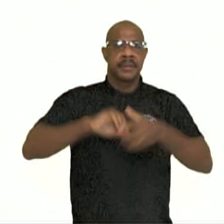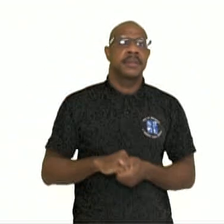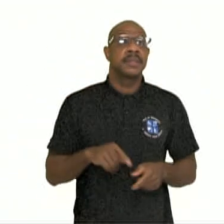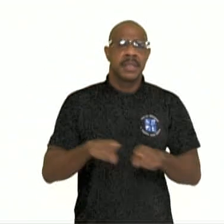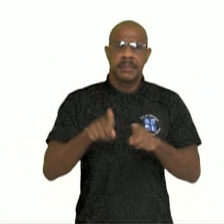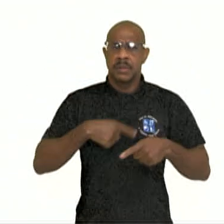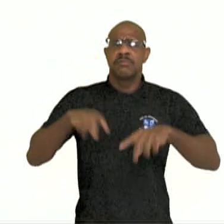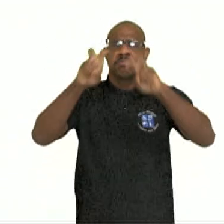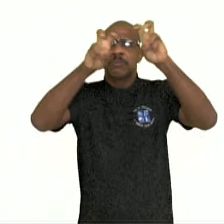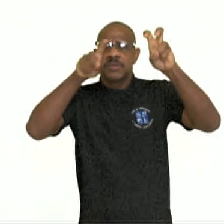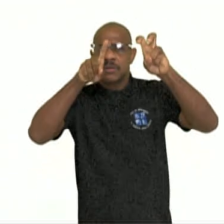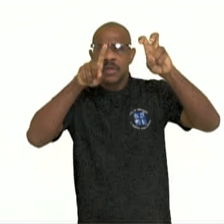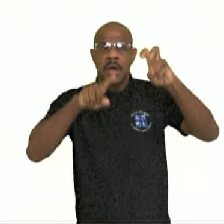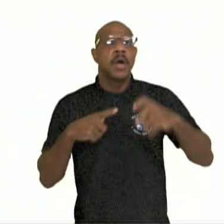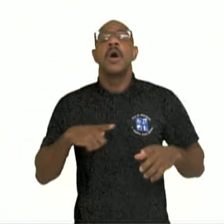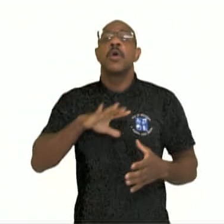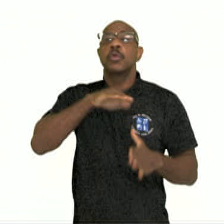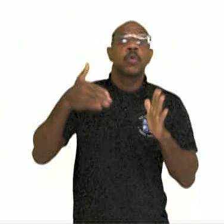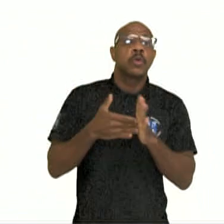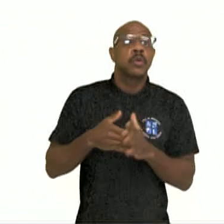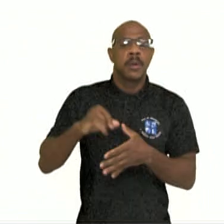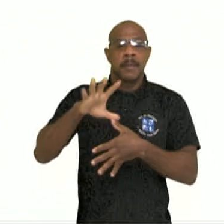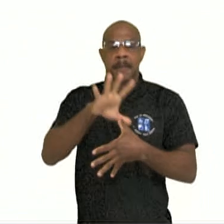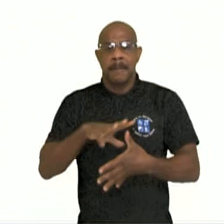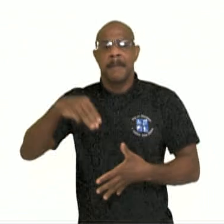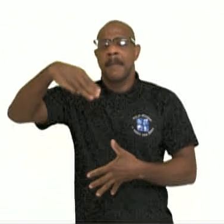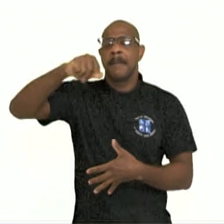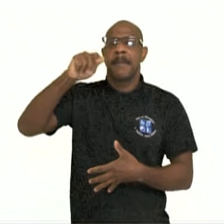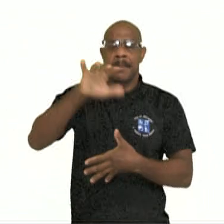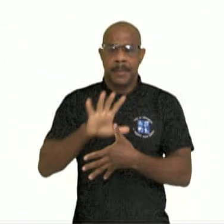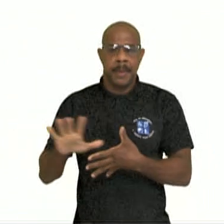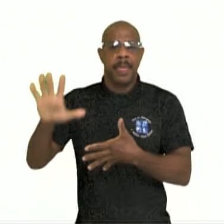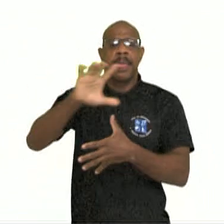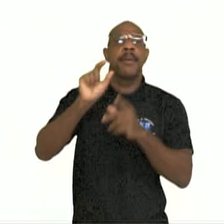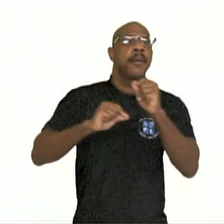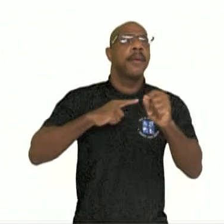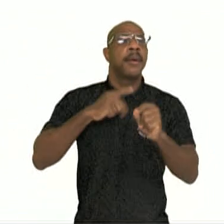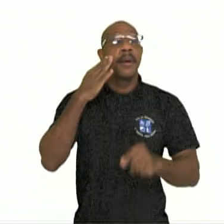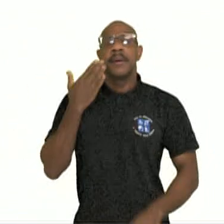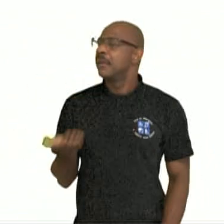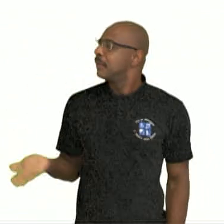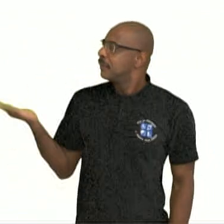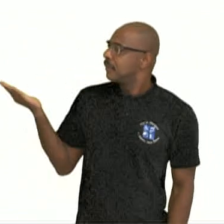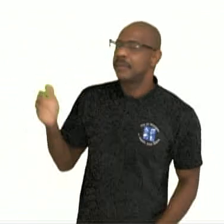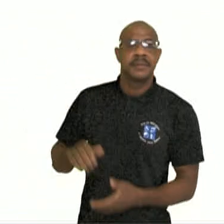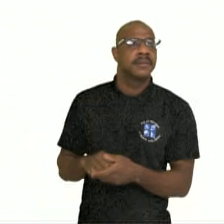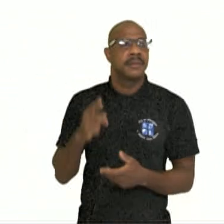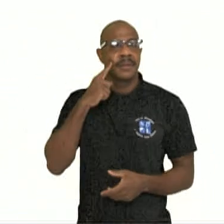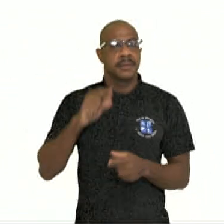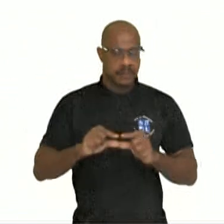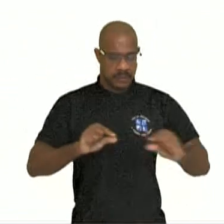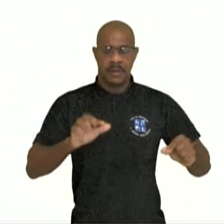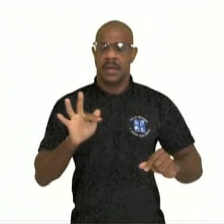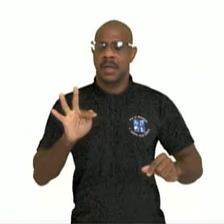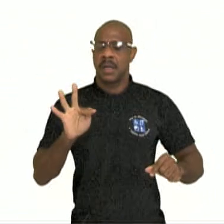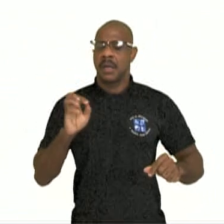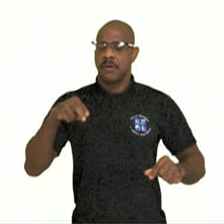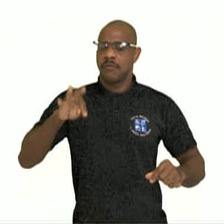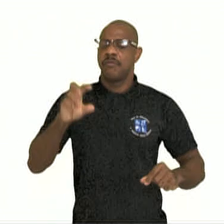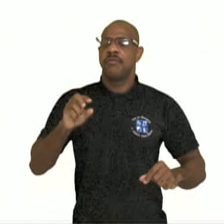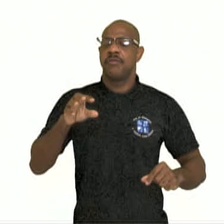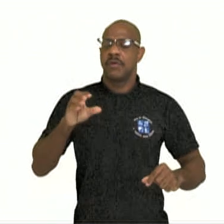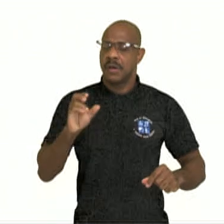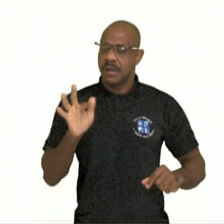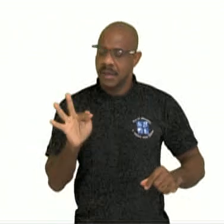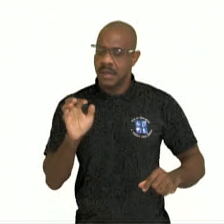título, todo e qualquer mapa você vai encontrar uma fonte, conforme você pode visualizar no canto inferior